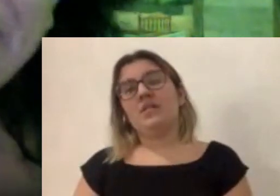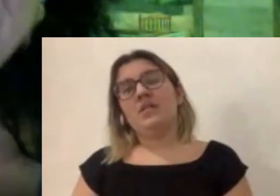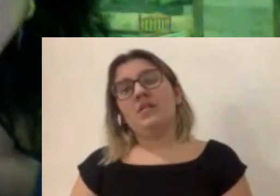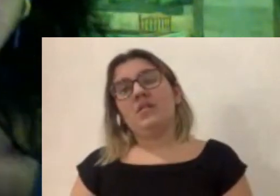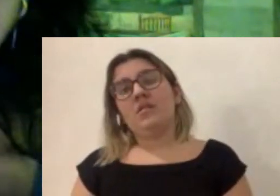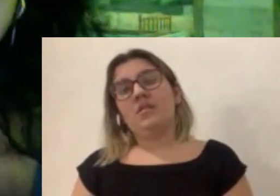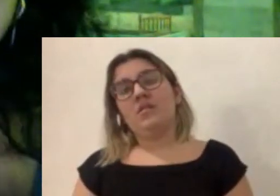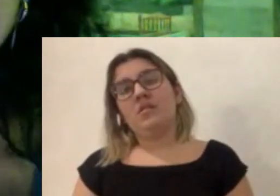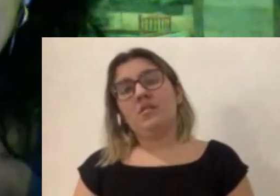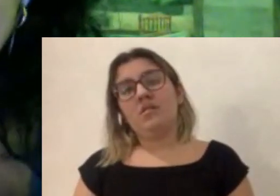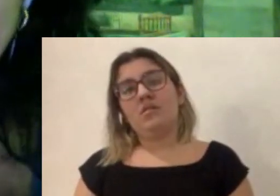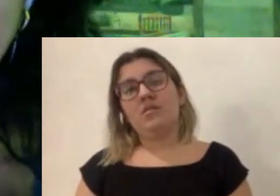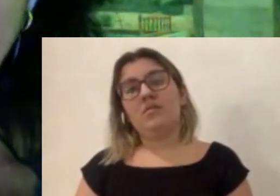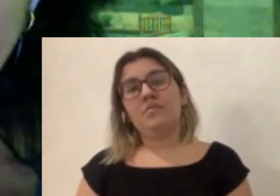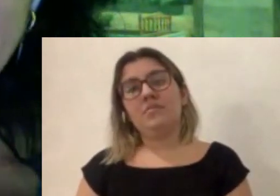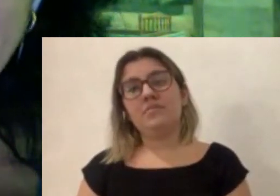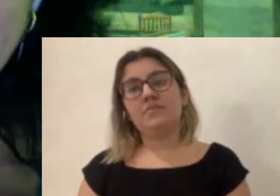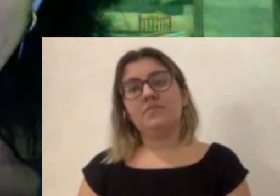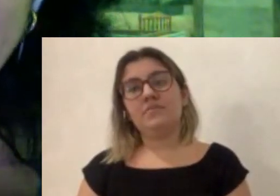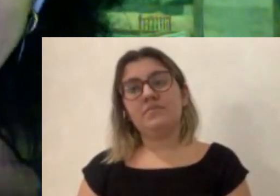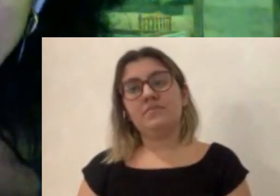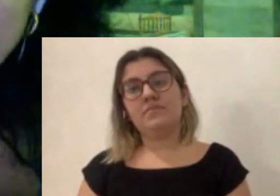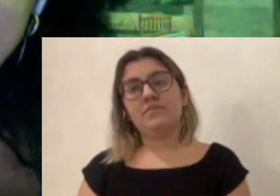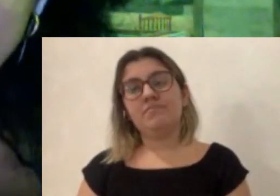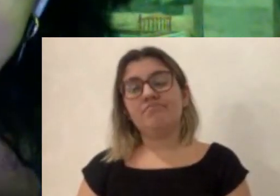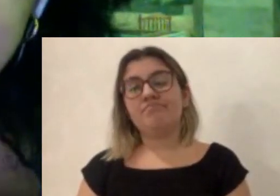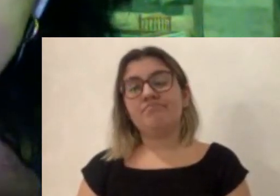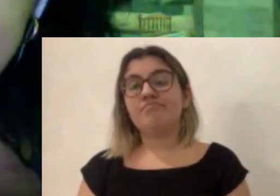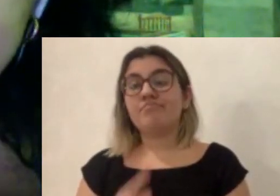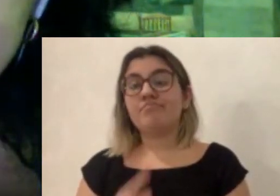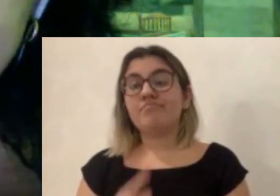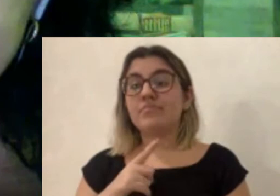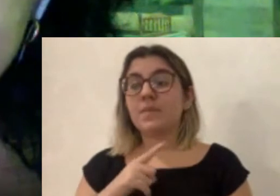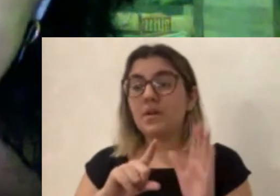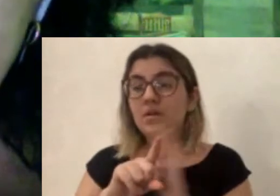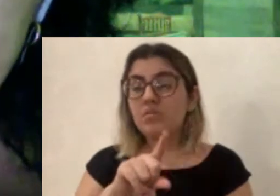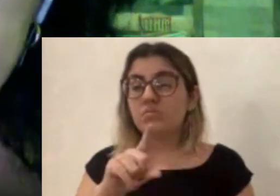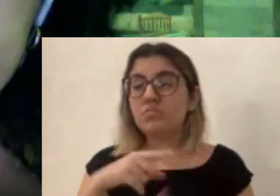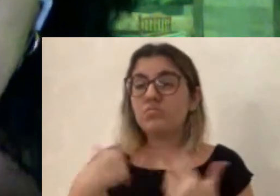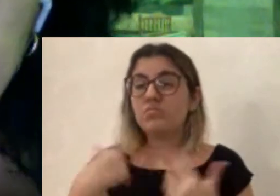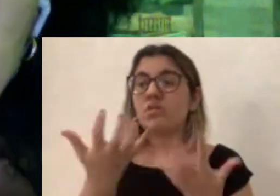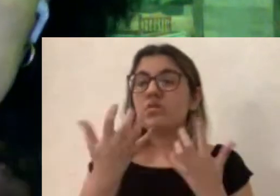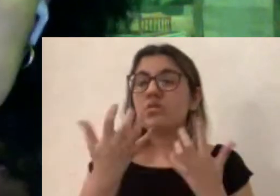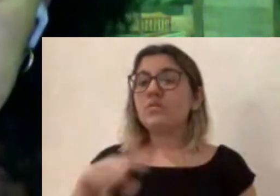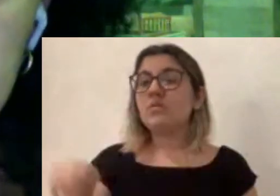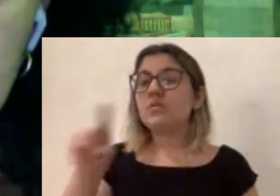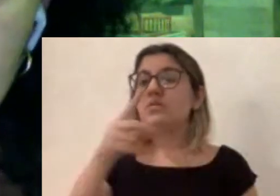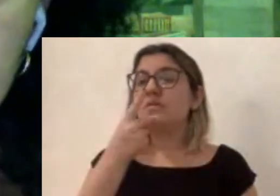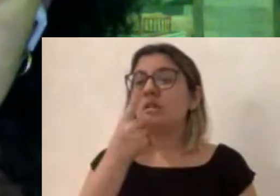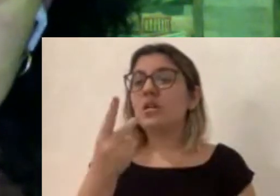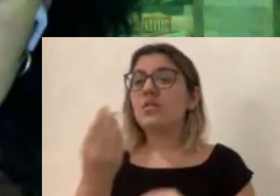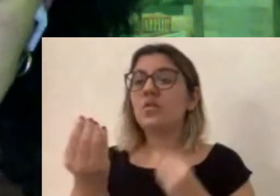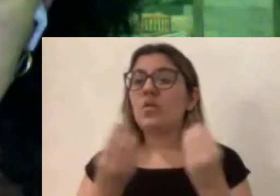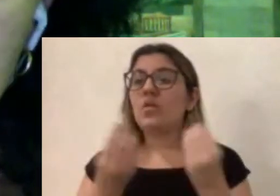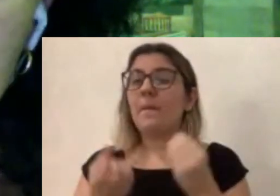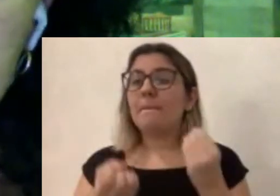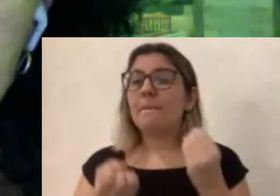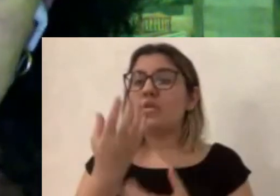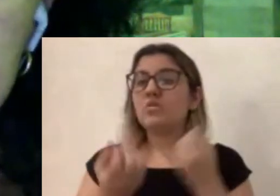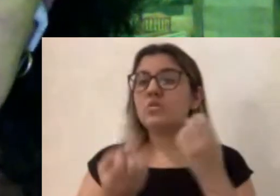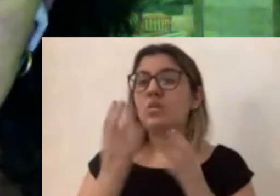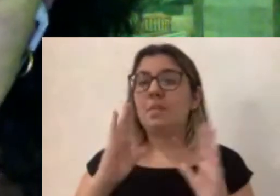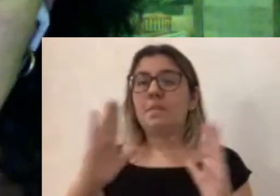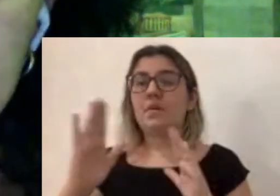entendeu. Mas, enfim. Tem uma pergunta aqui. Oi, gente, gostaria que algum